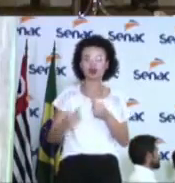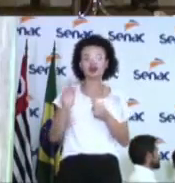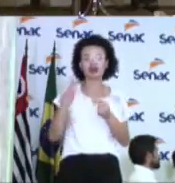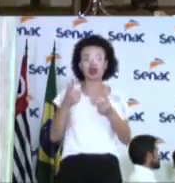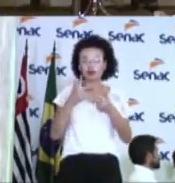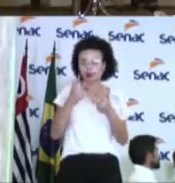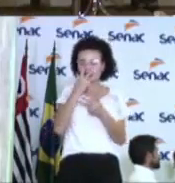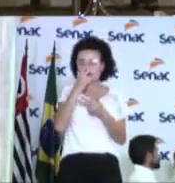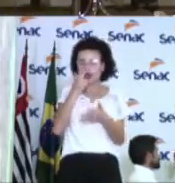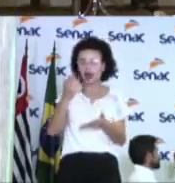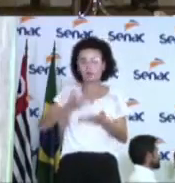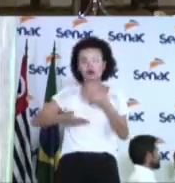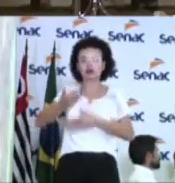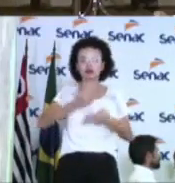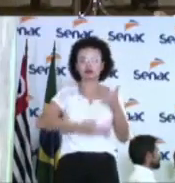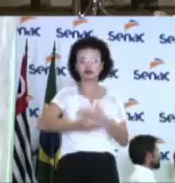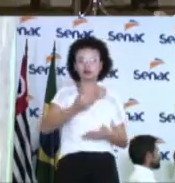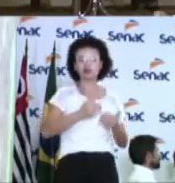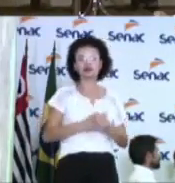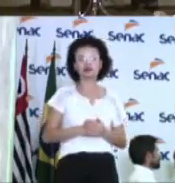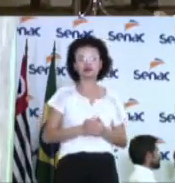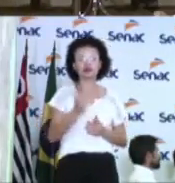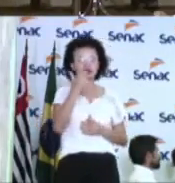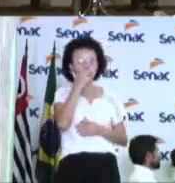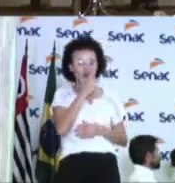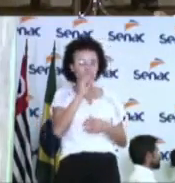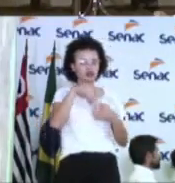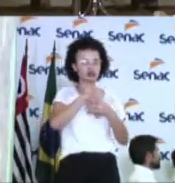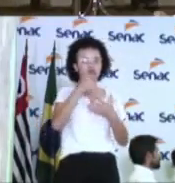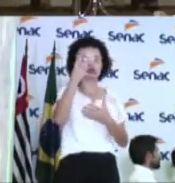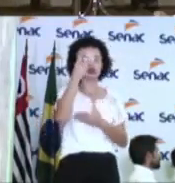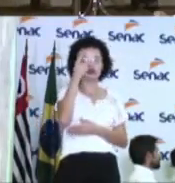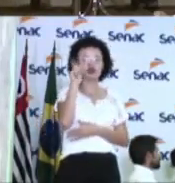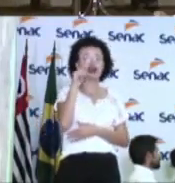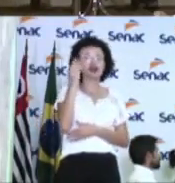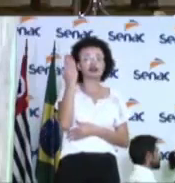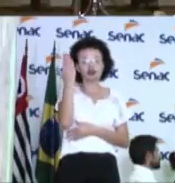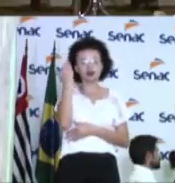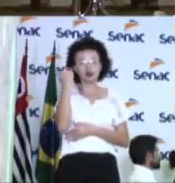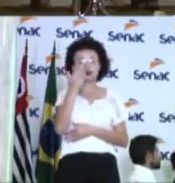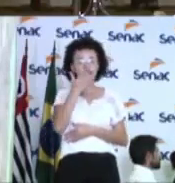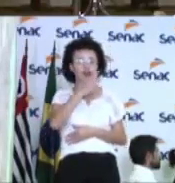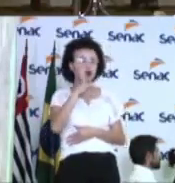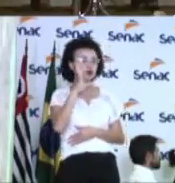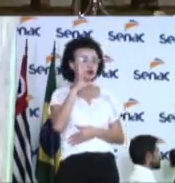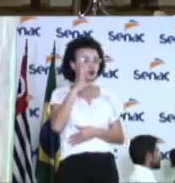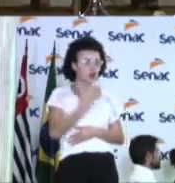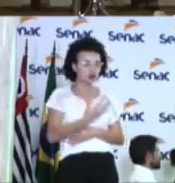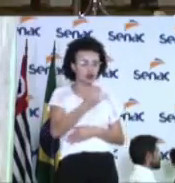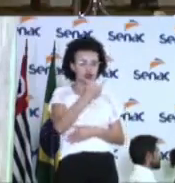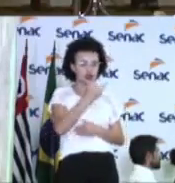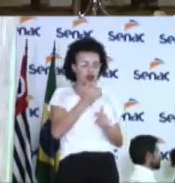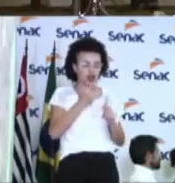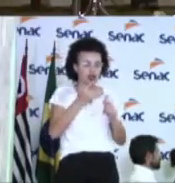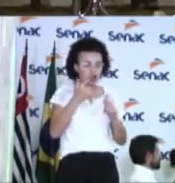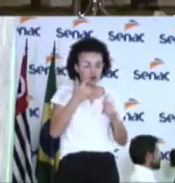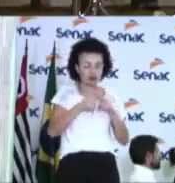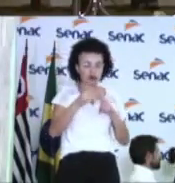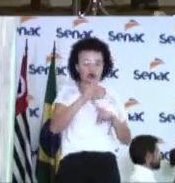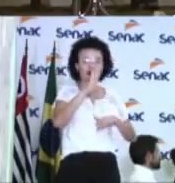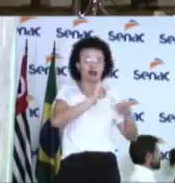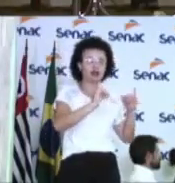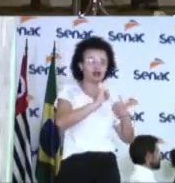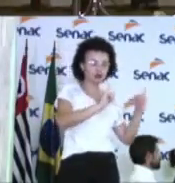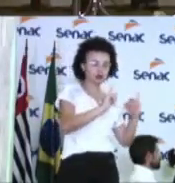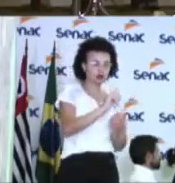é muito colaborativo. E acho que coloca os criativos que antigamente a gente solucionava um problema, uma campanha com